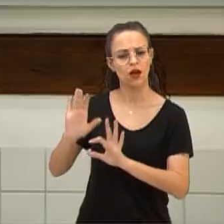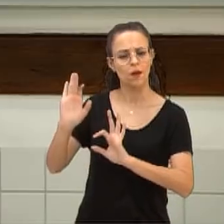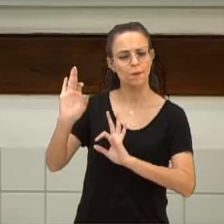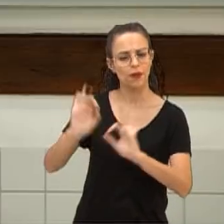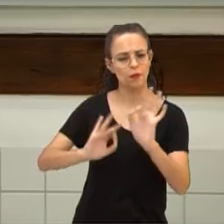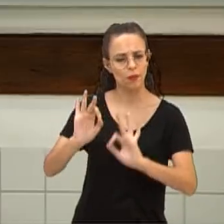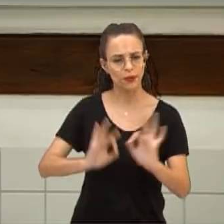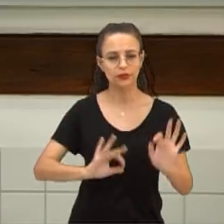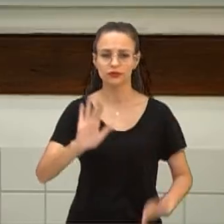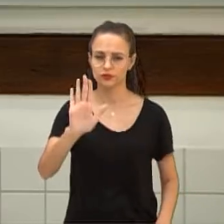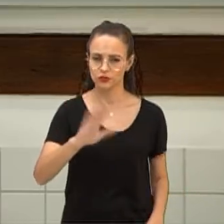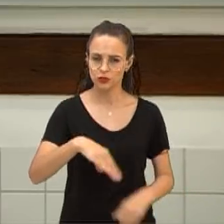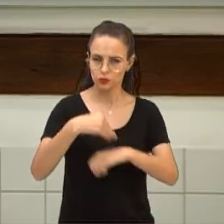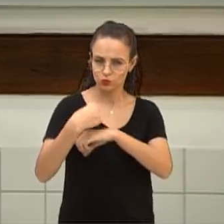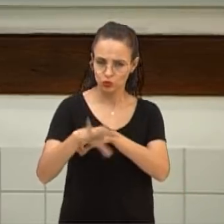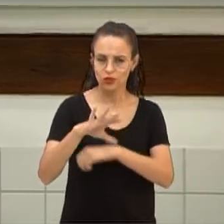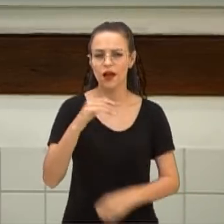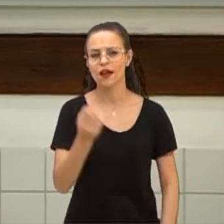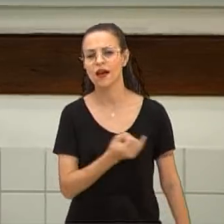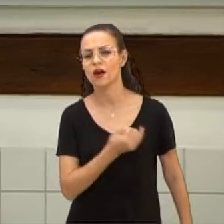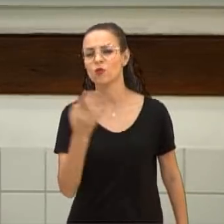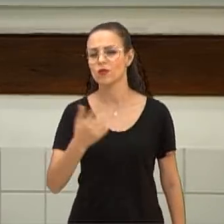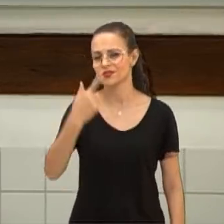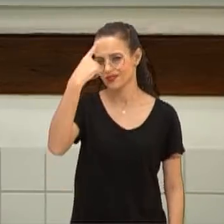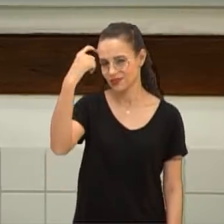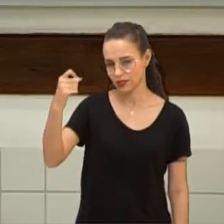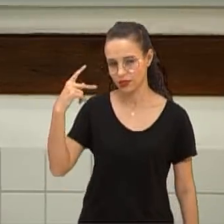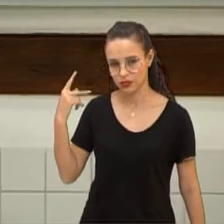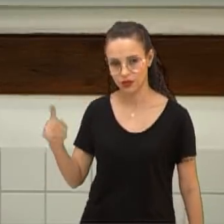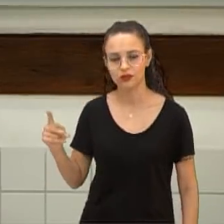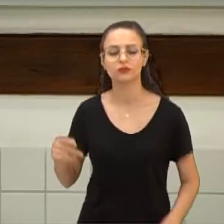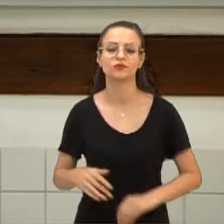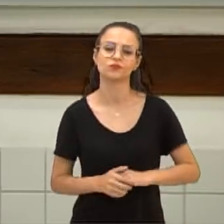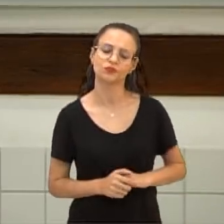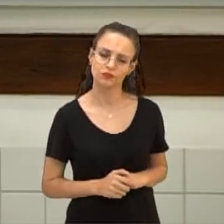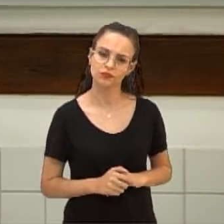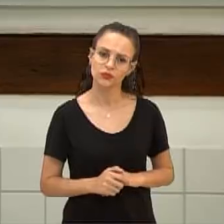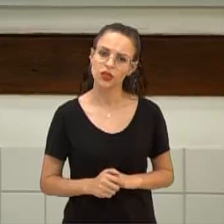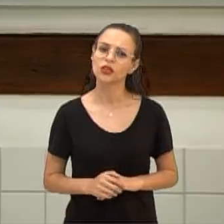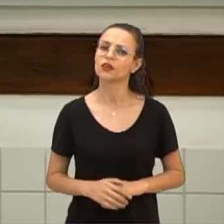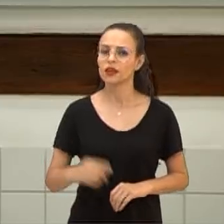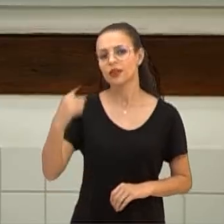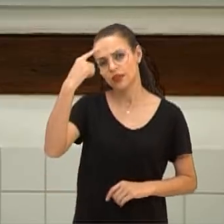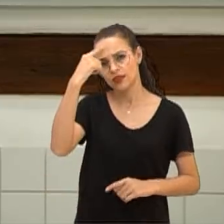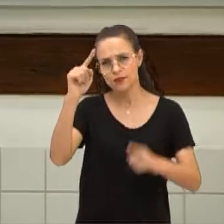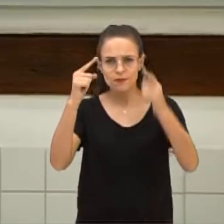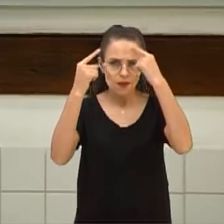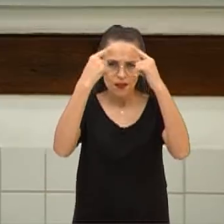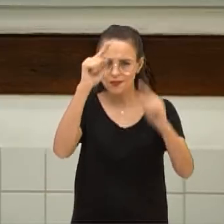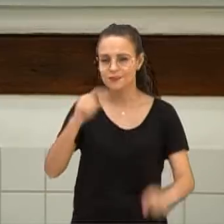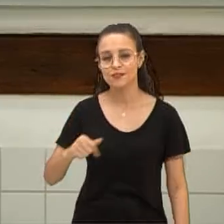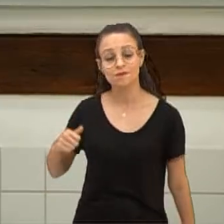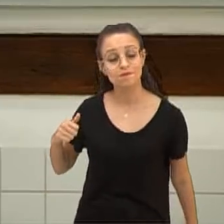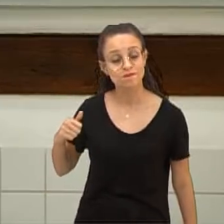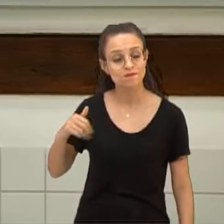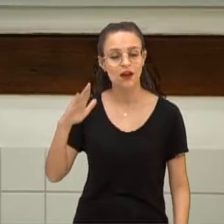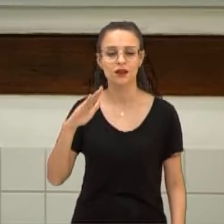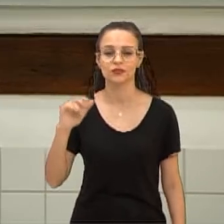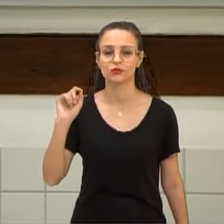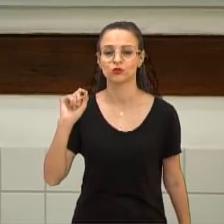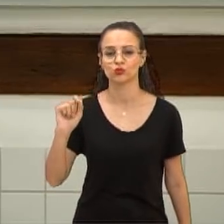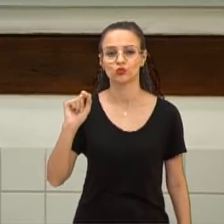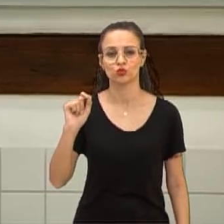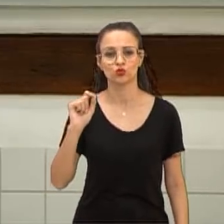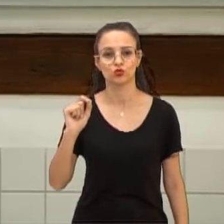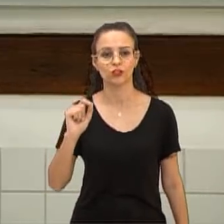passar para vocês algumas ideias do Lamarck. A primeira delas, talvez tenha sido a ideia que mais pegou ele, que mais